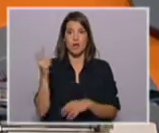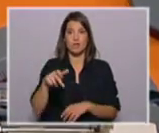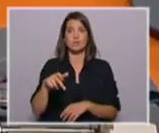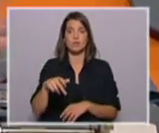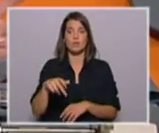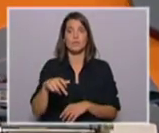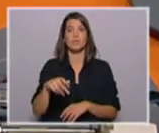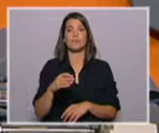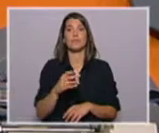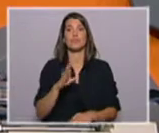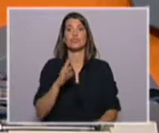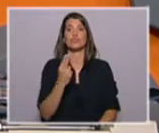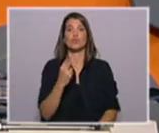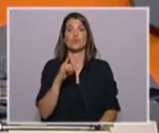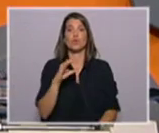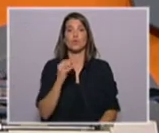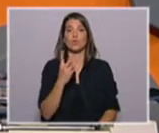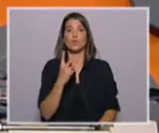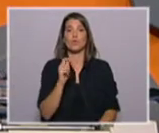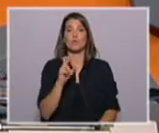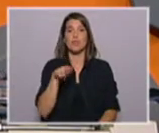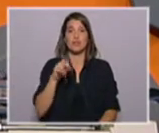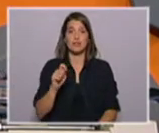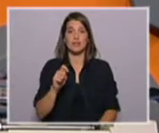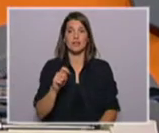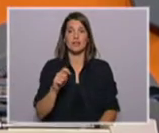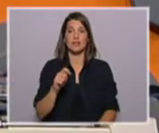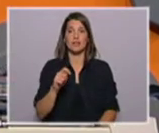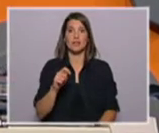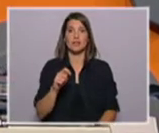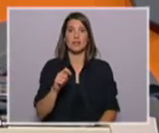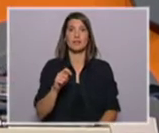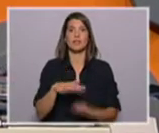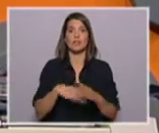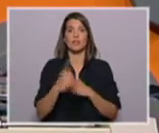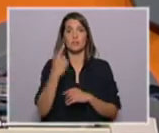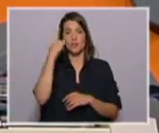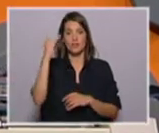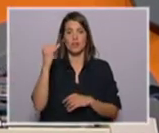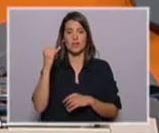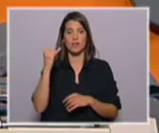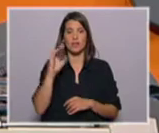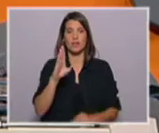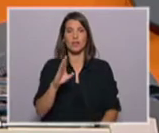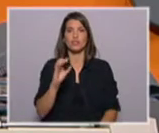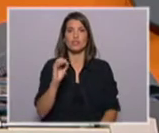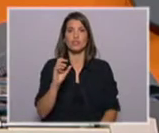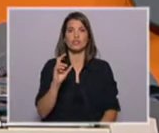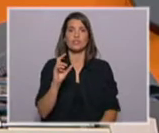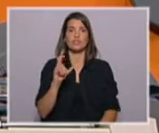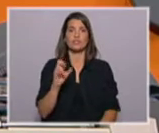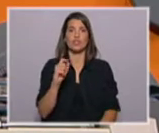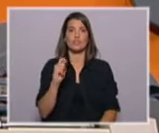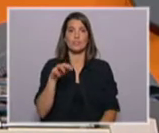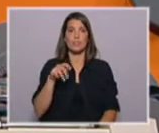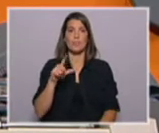Portanto, Júlio Verne ficava apenas como precursor de uma ideia. O senhor Georges Méliès, que fez o primeiro